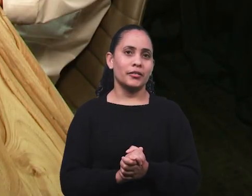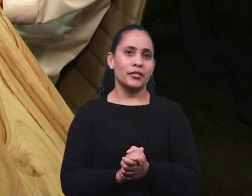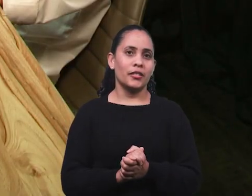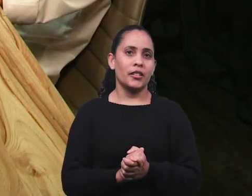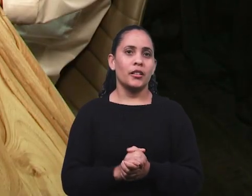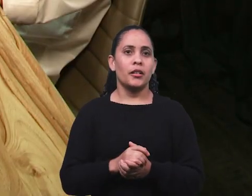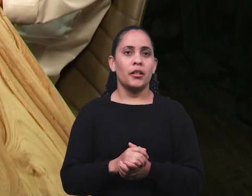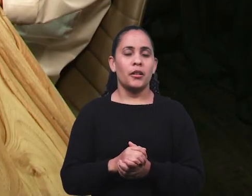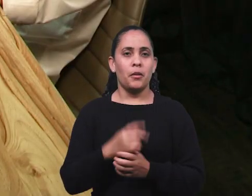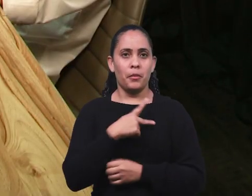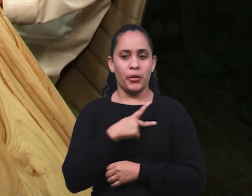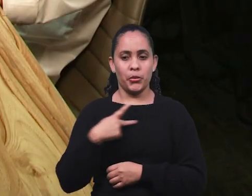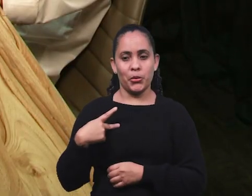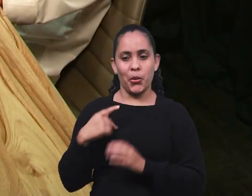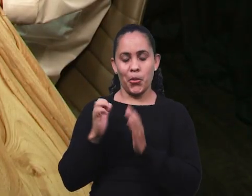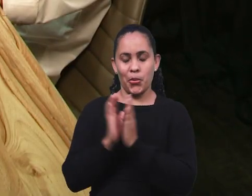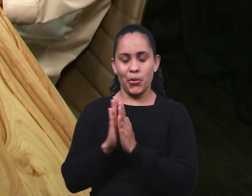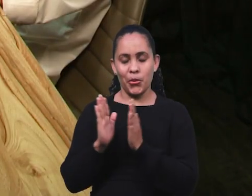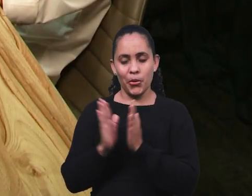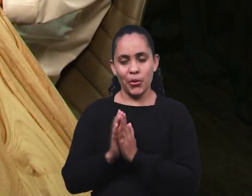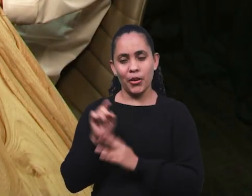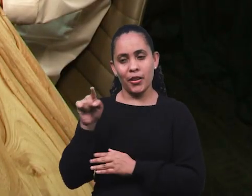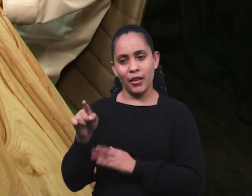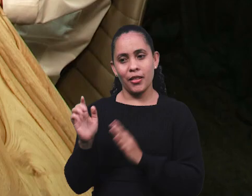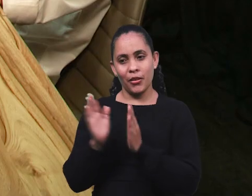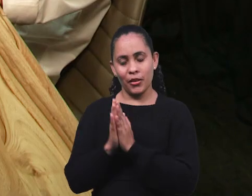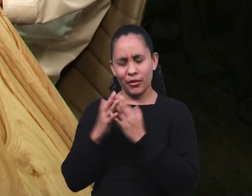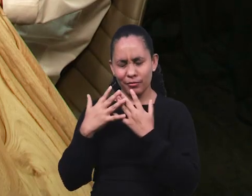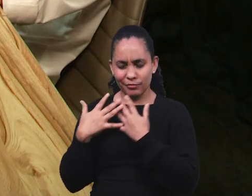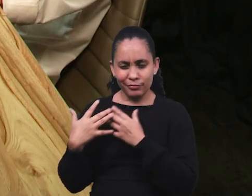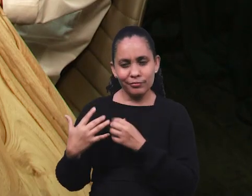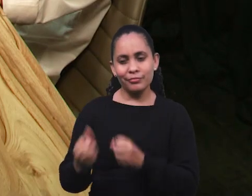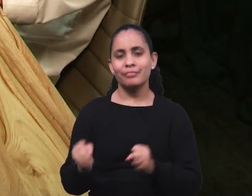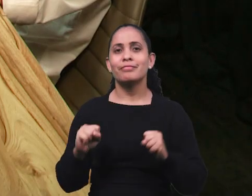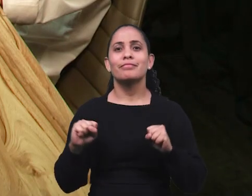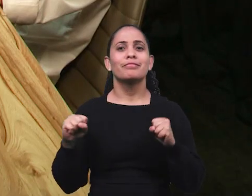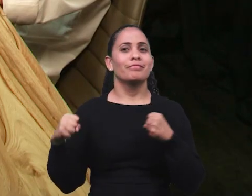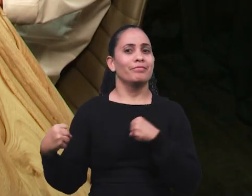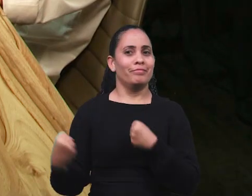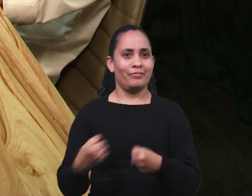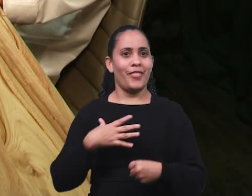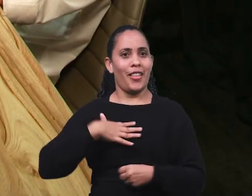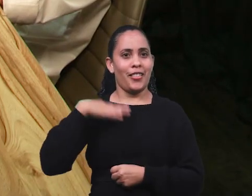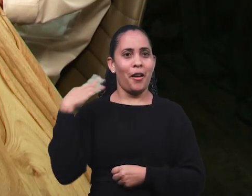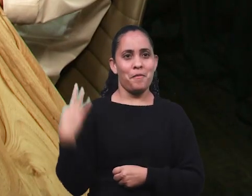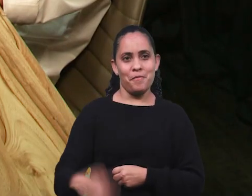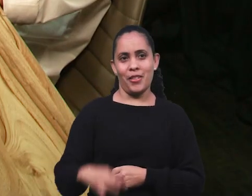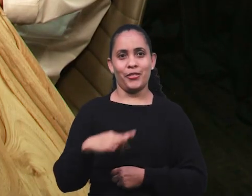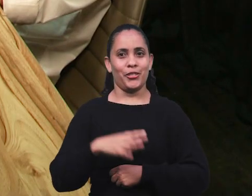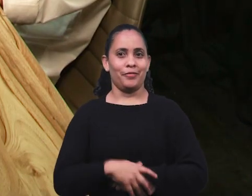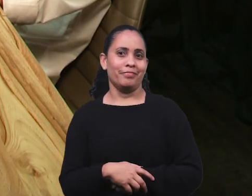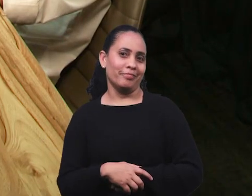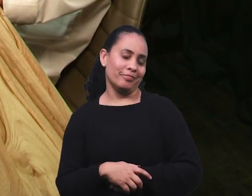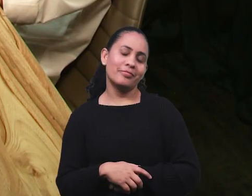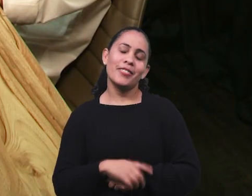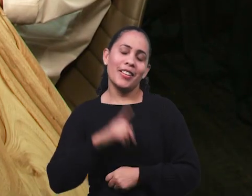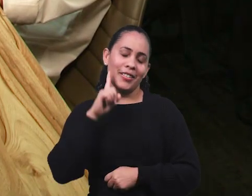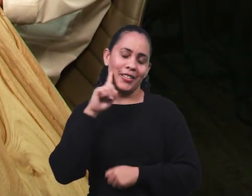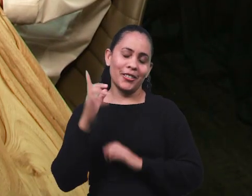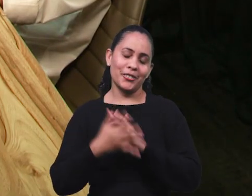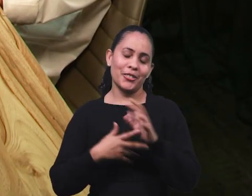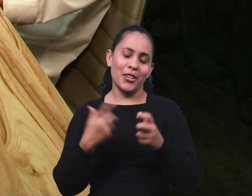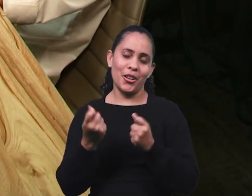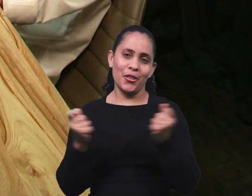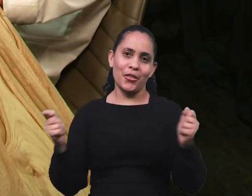né? E o pastor orou e ela... Houve uma busca, uma dedicação. Busca, exatamente. Glória Tremendo, a né? Deus por isso.